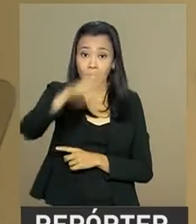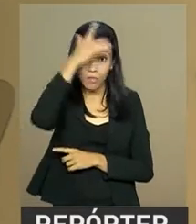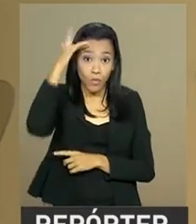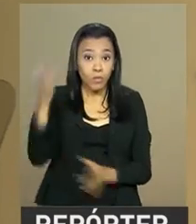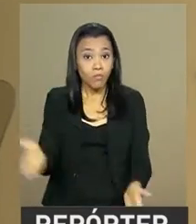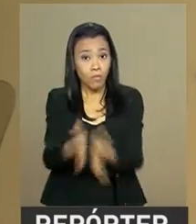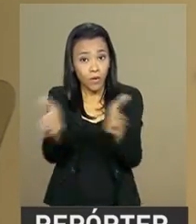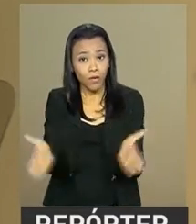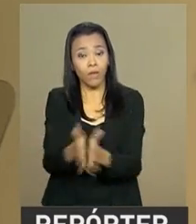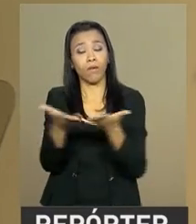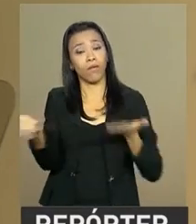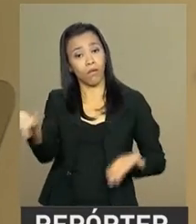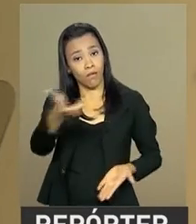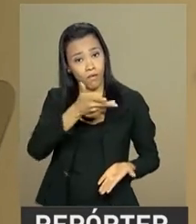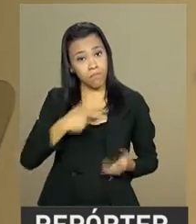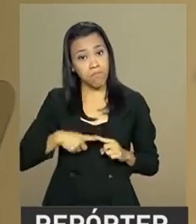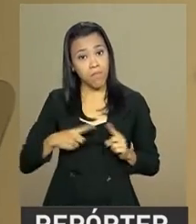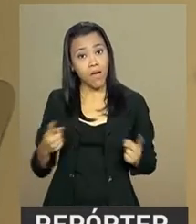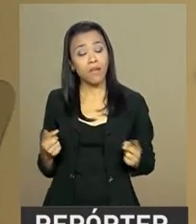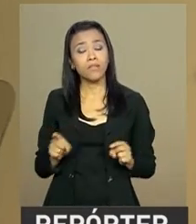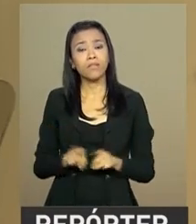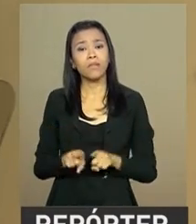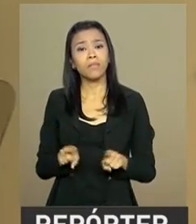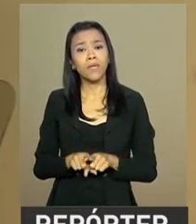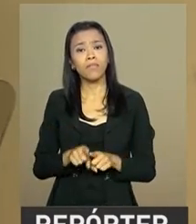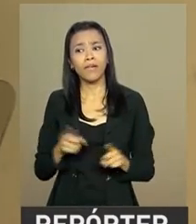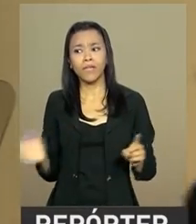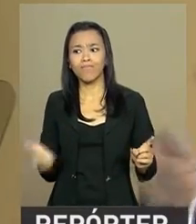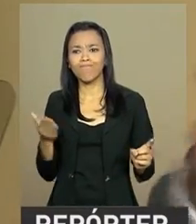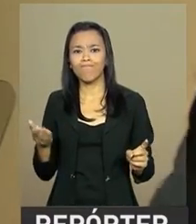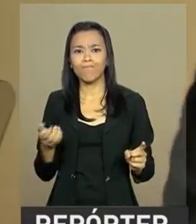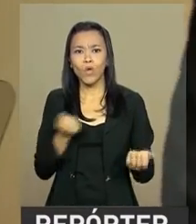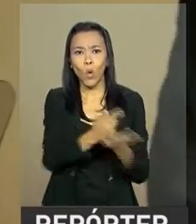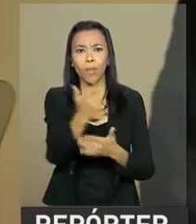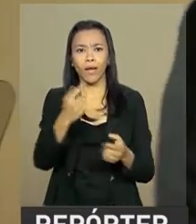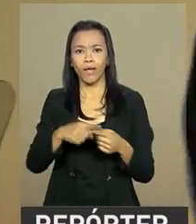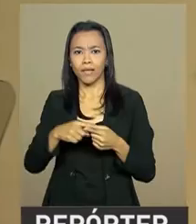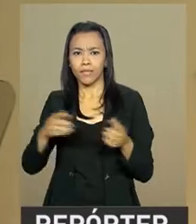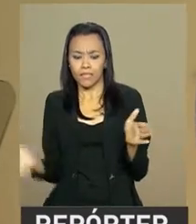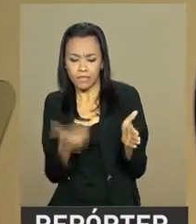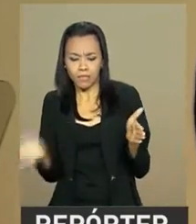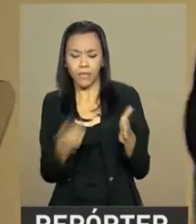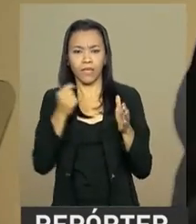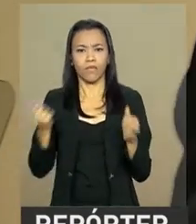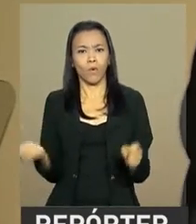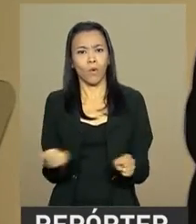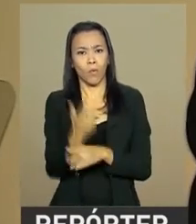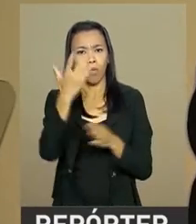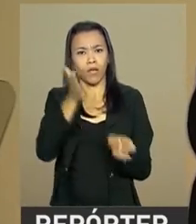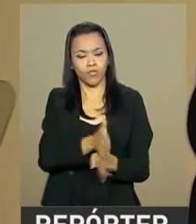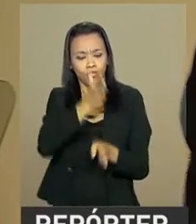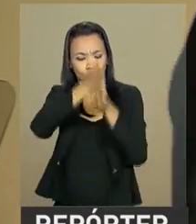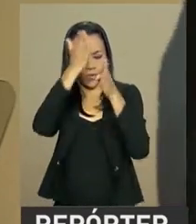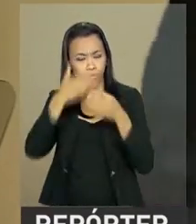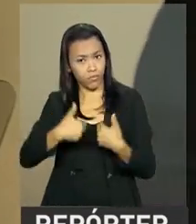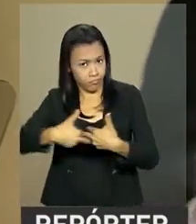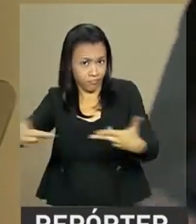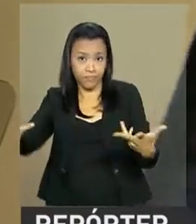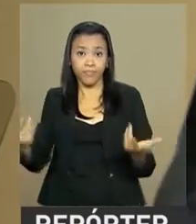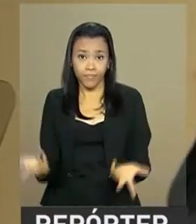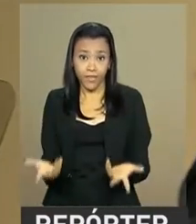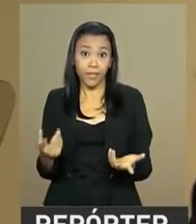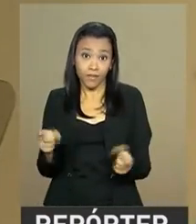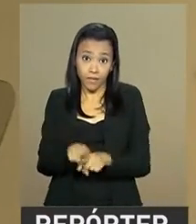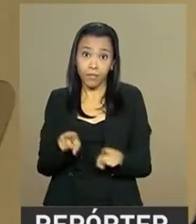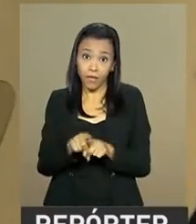mas também movimentador da construção civil porque eu vou comprar cimento com prazos longos alguma coisa vareira e quem sabe até